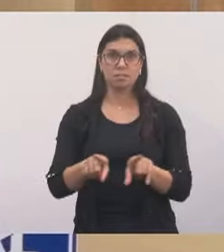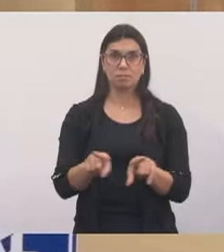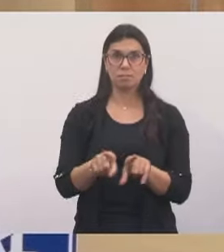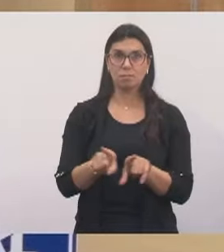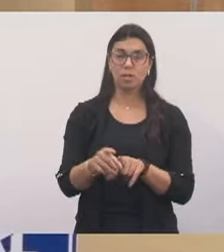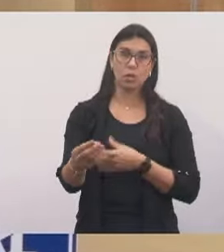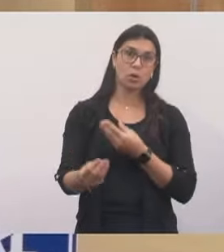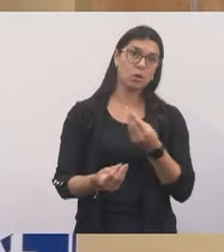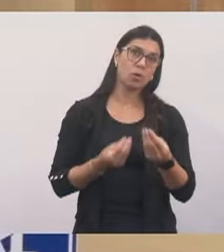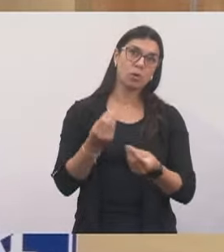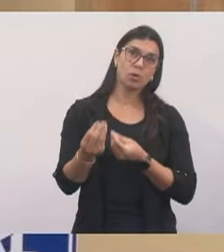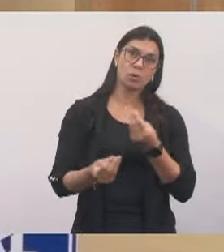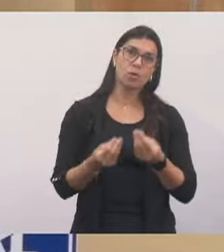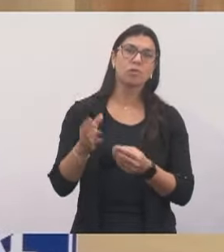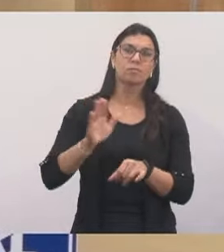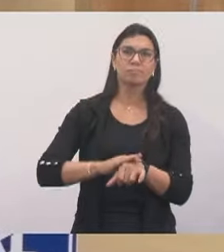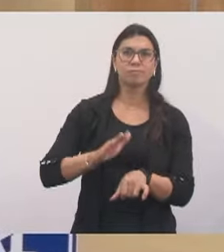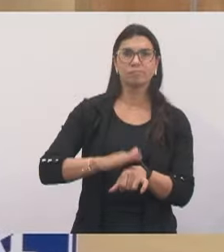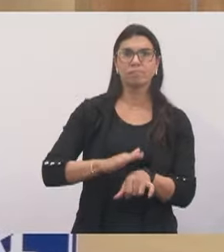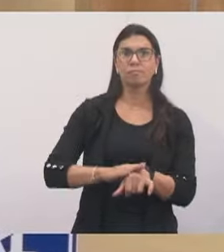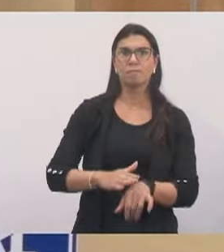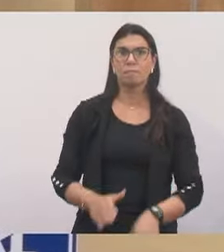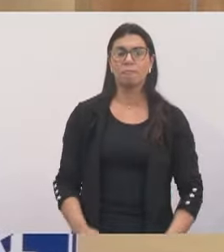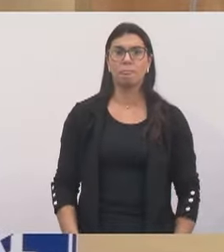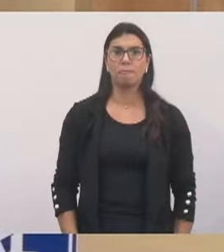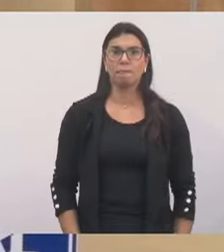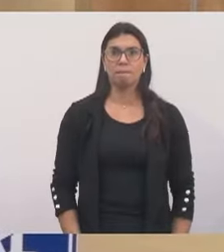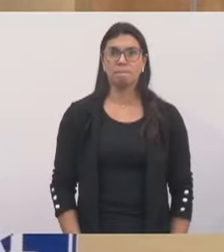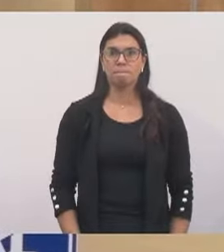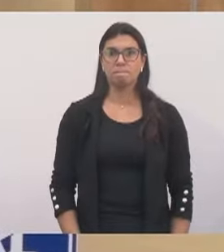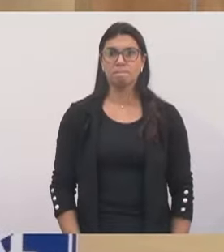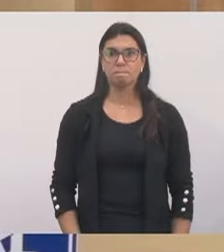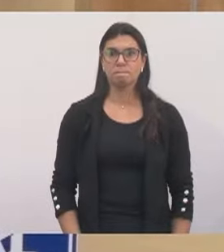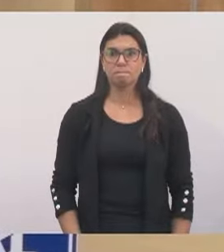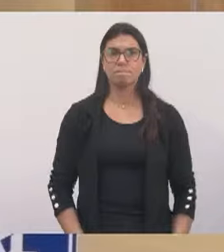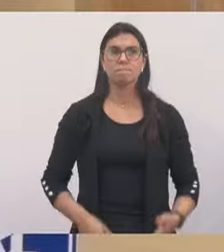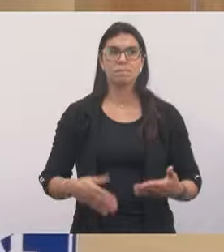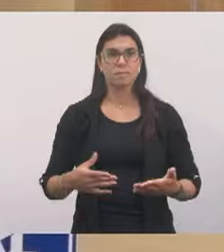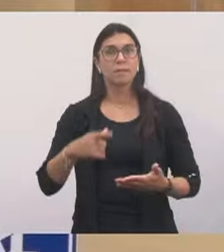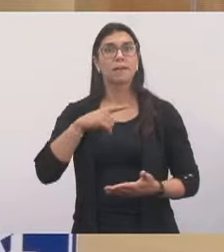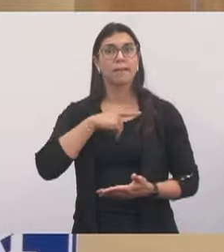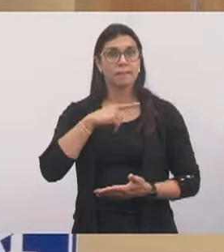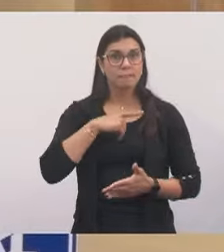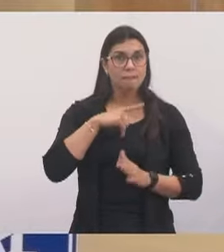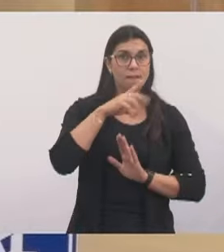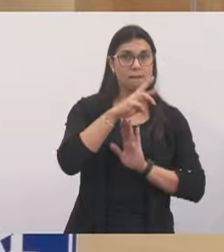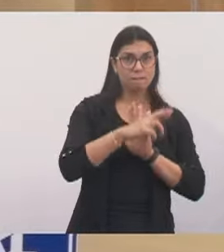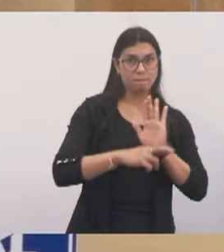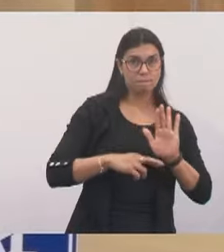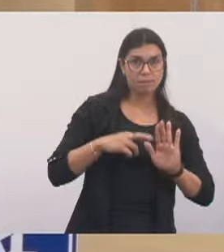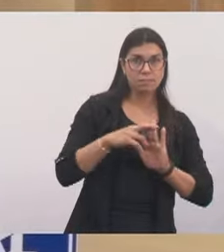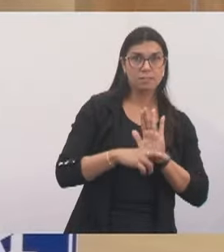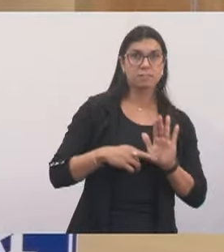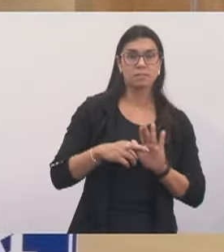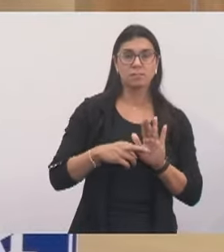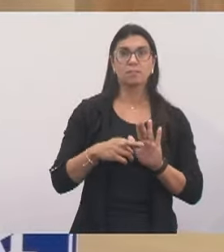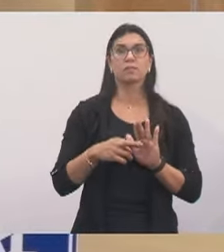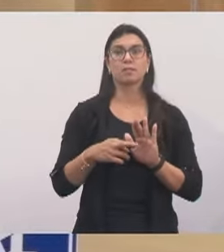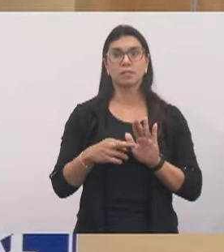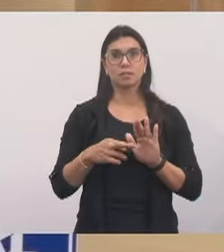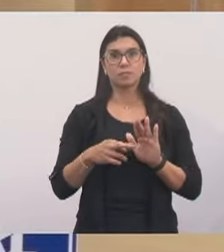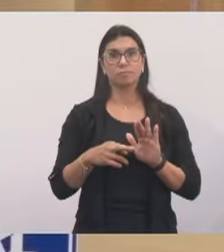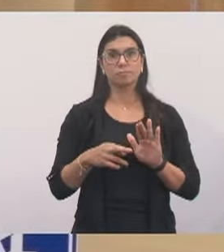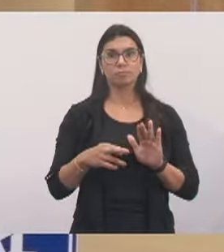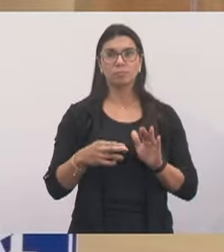quem pagou, para onde está indo o dinheiro. E tem a fiscalização dos órgãos externos e